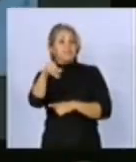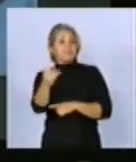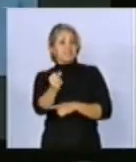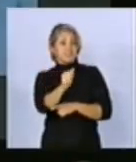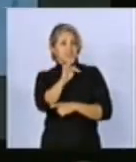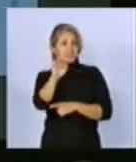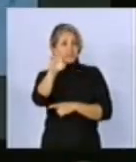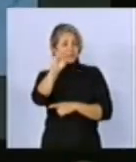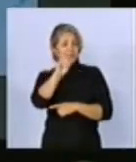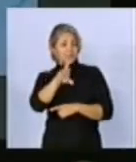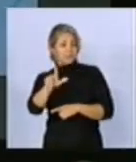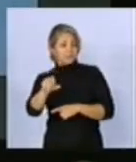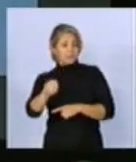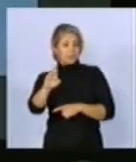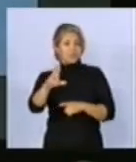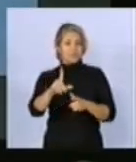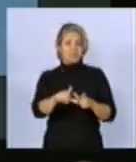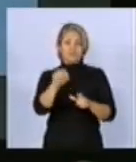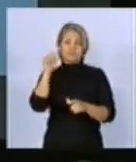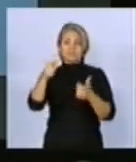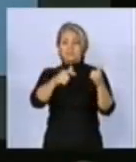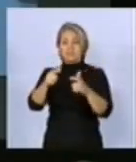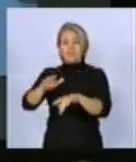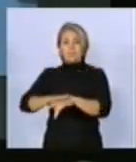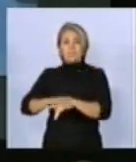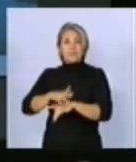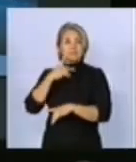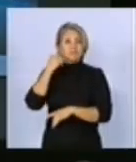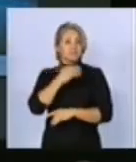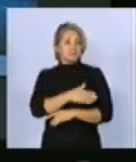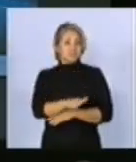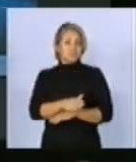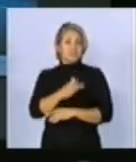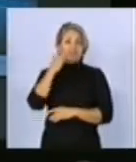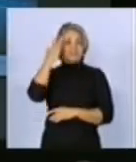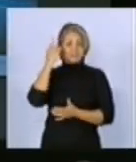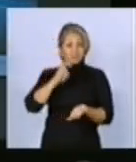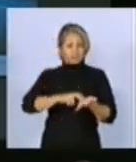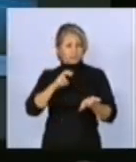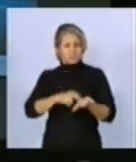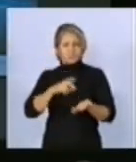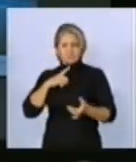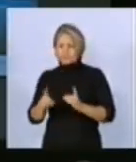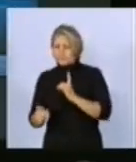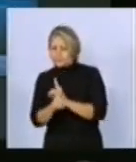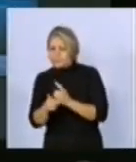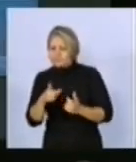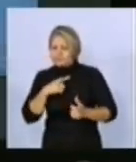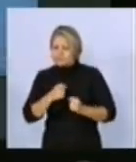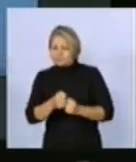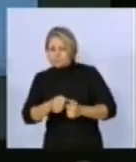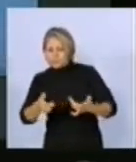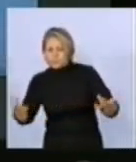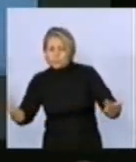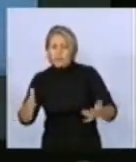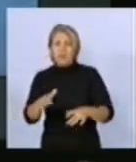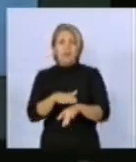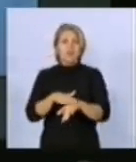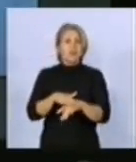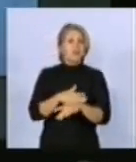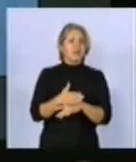a curruira escolheu um lugar ainda mais original de manhã quando eu fui pegar bota tinha tava cheio de Galinhos eu até tento conversar com